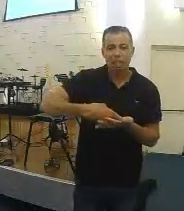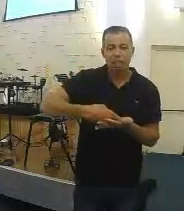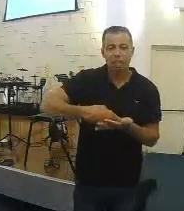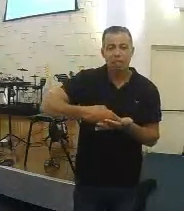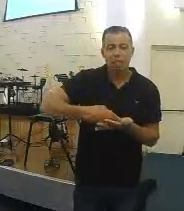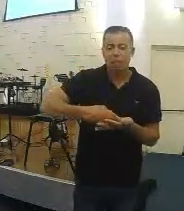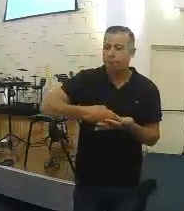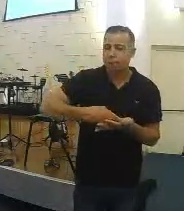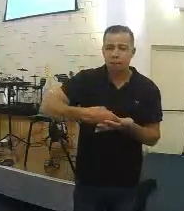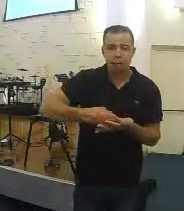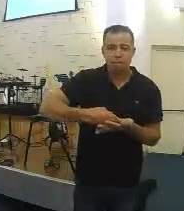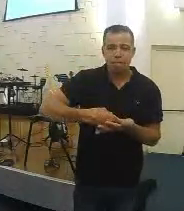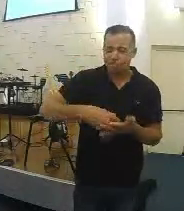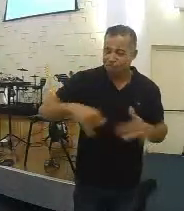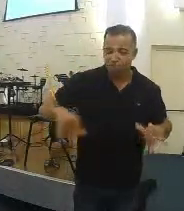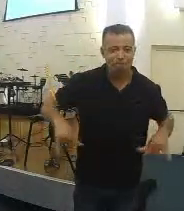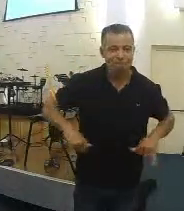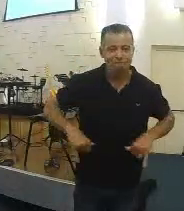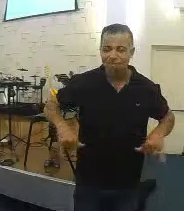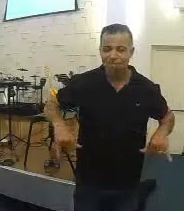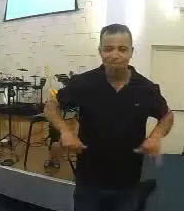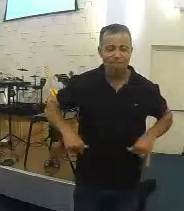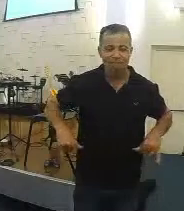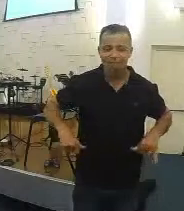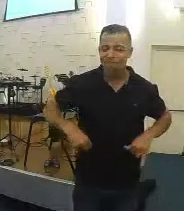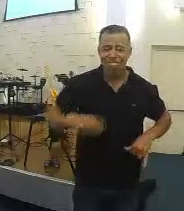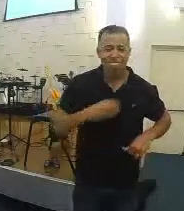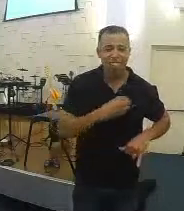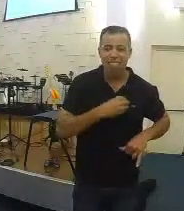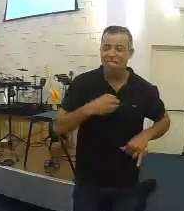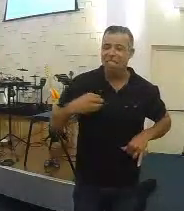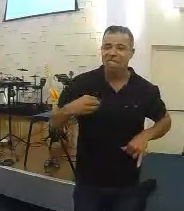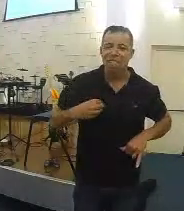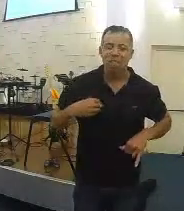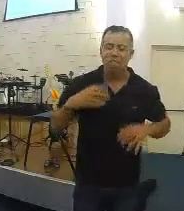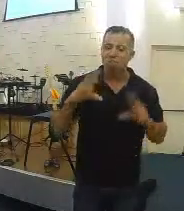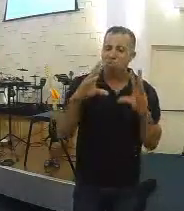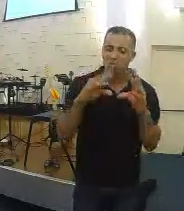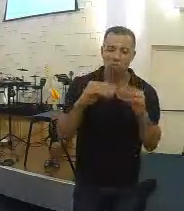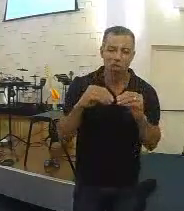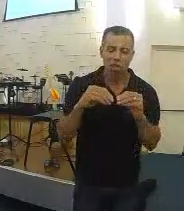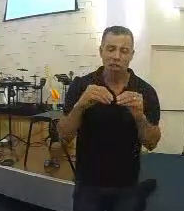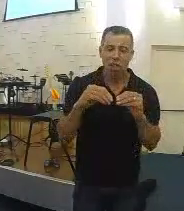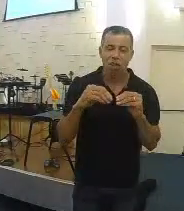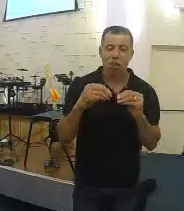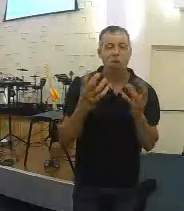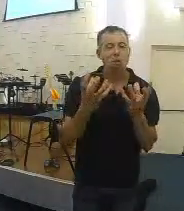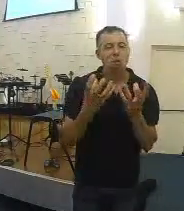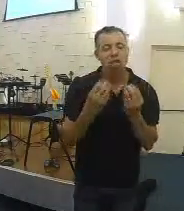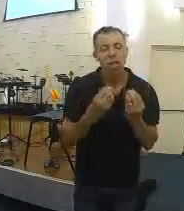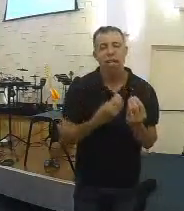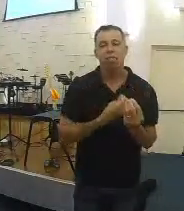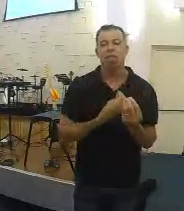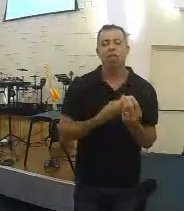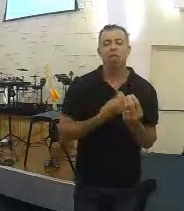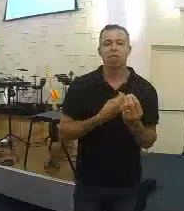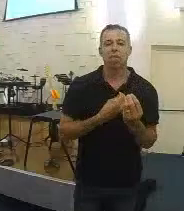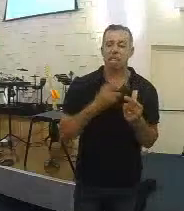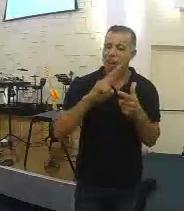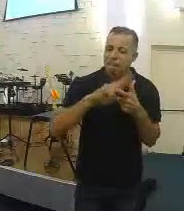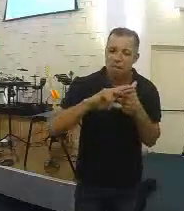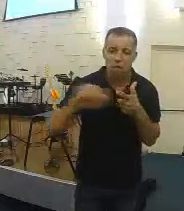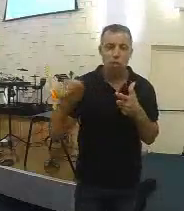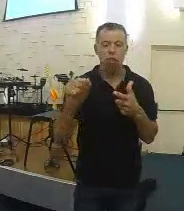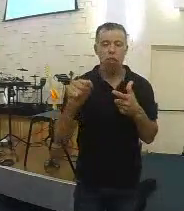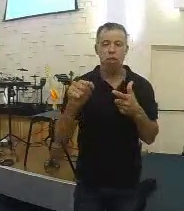luta no tratamento de saúde, o seguinte: eu quero só mais um pouco de tempo, eu quero mais tempo de vida. Valorize a sua vida como